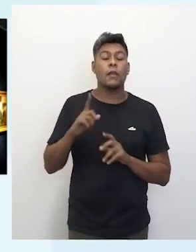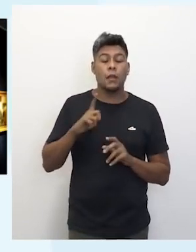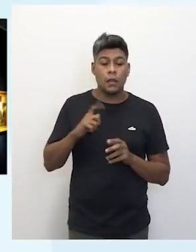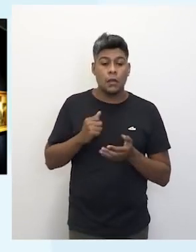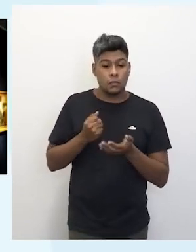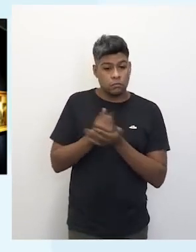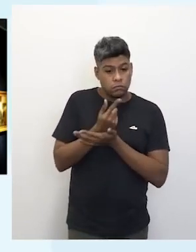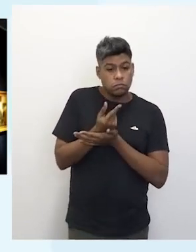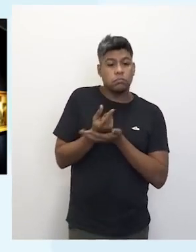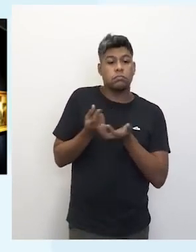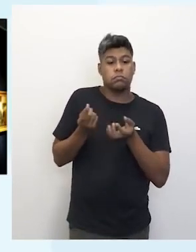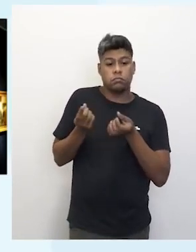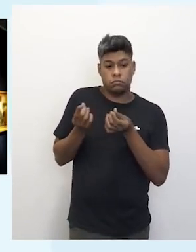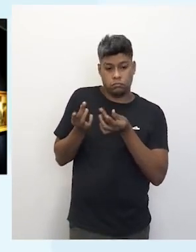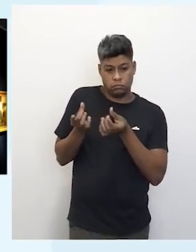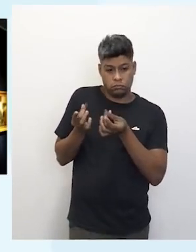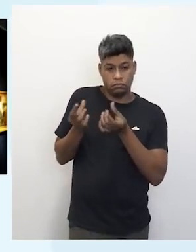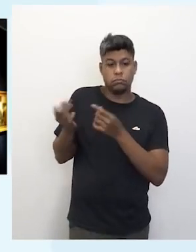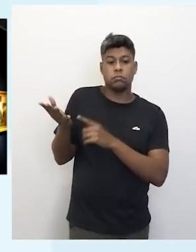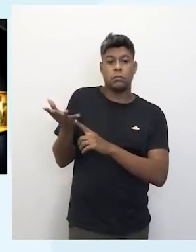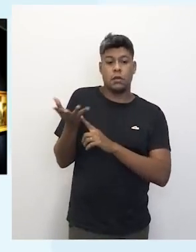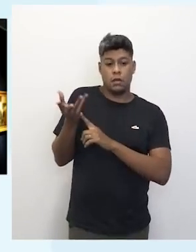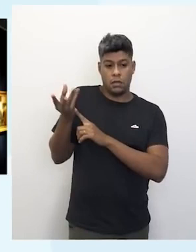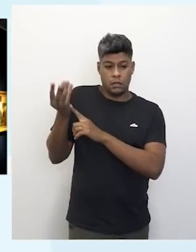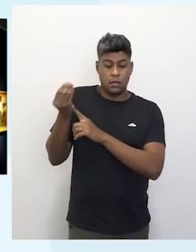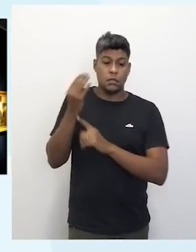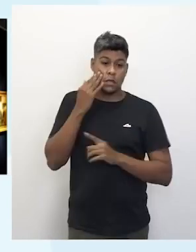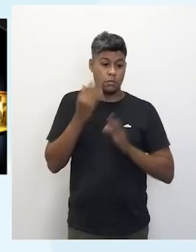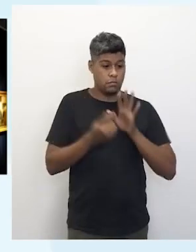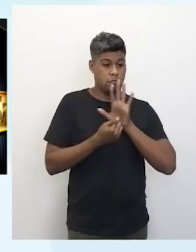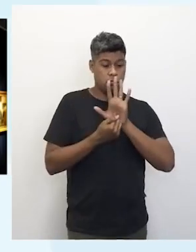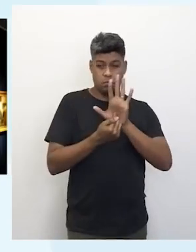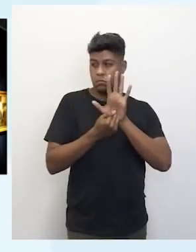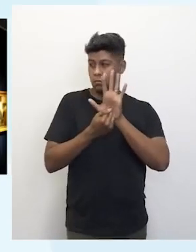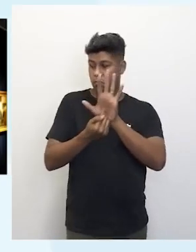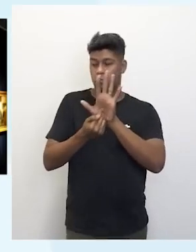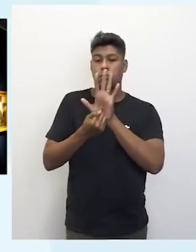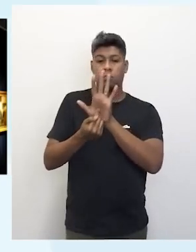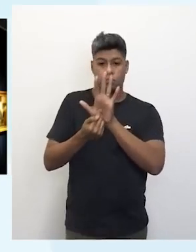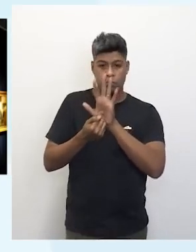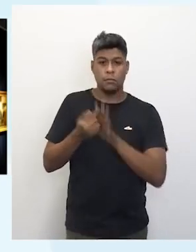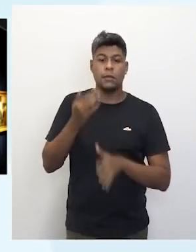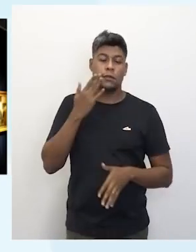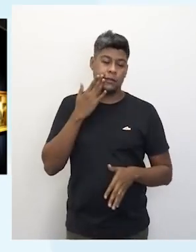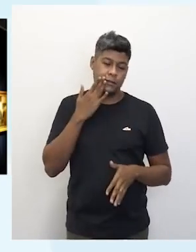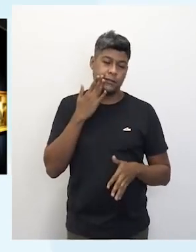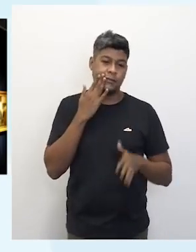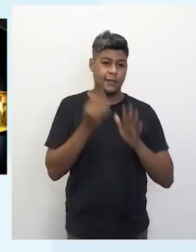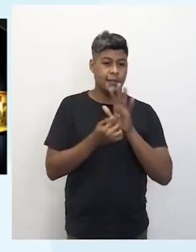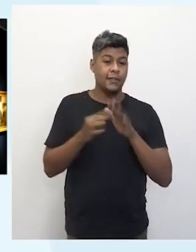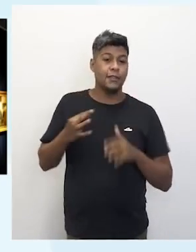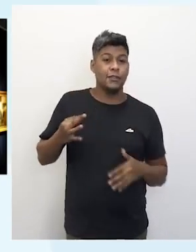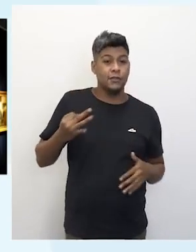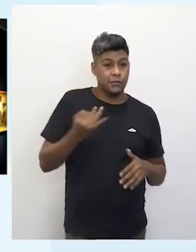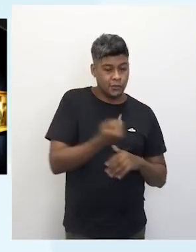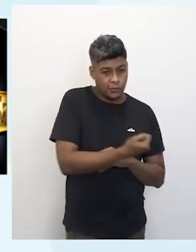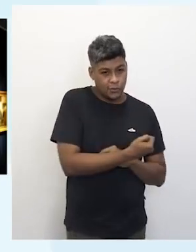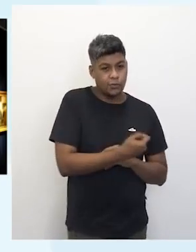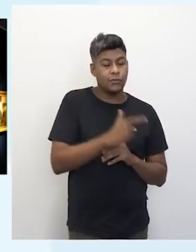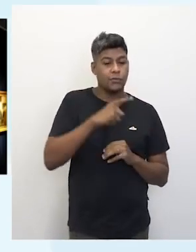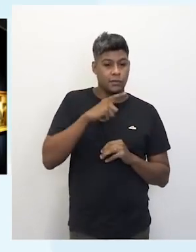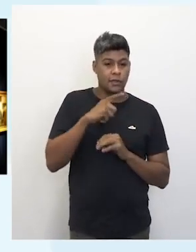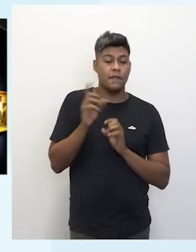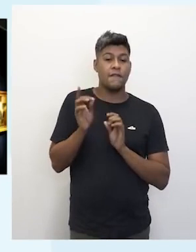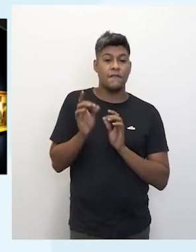mercado comercial de obras de arte. Quando a obra está exposta numa galeria, geralmente, além da exposição, tudo que está exposto ali está à venda